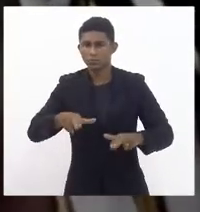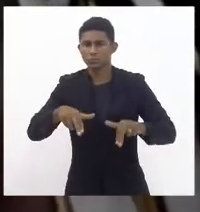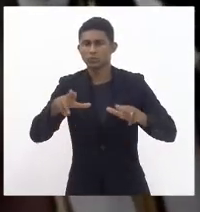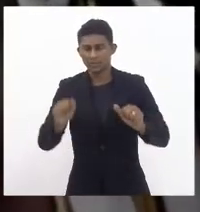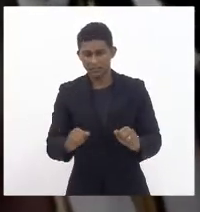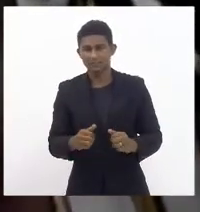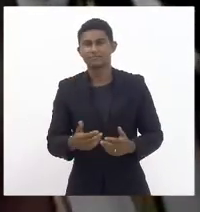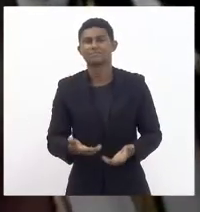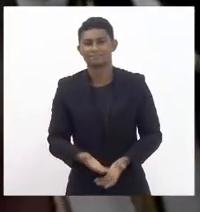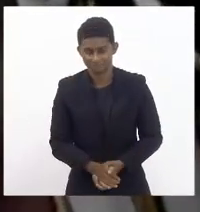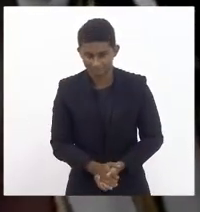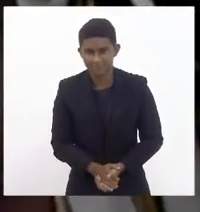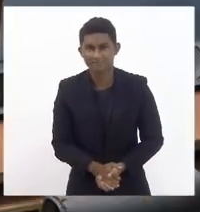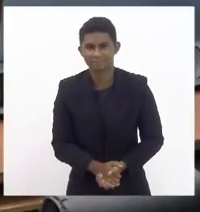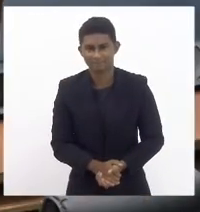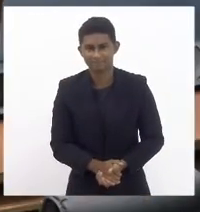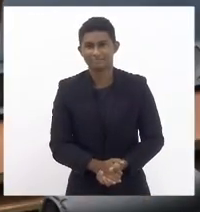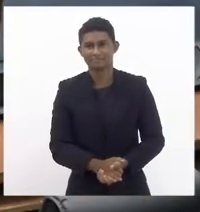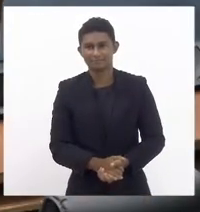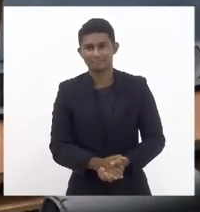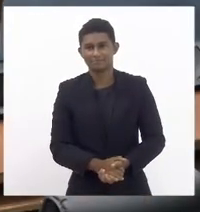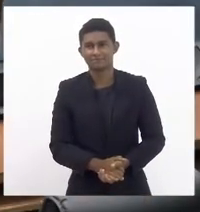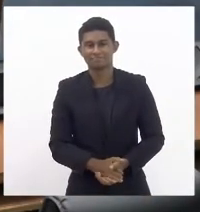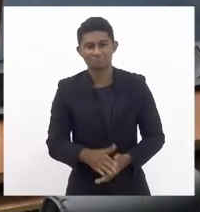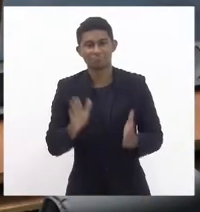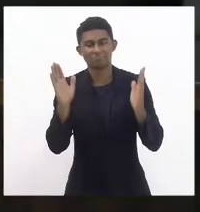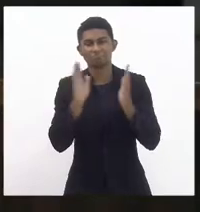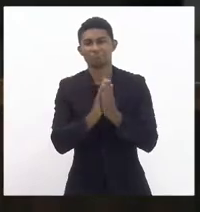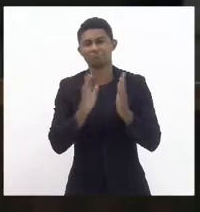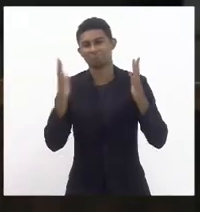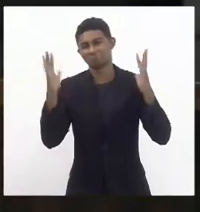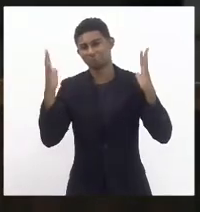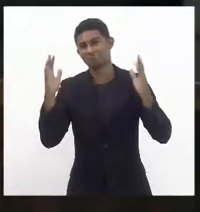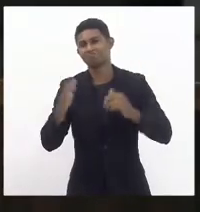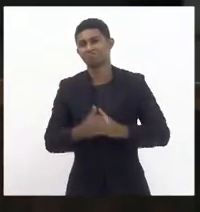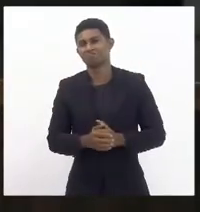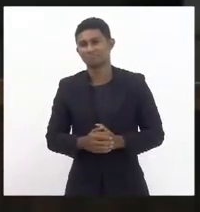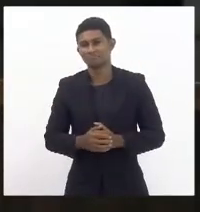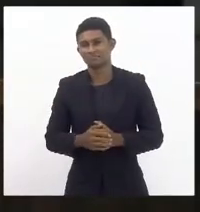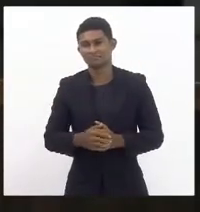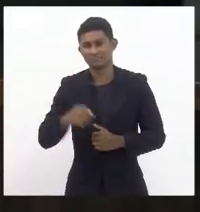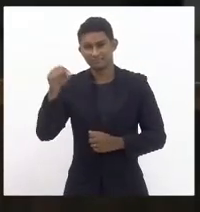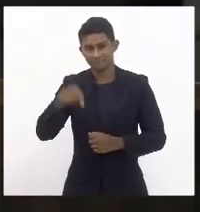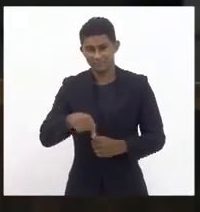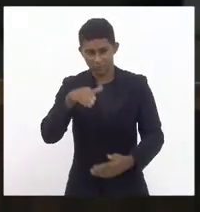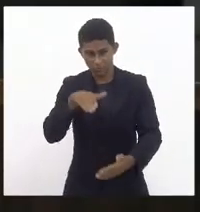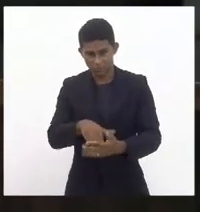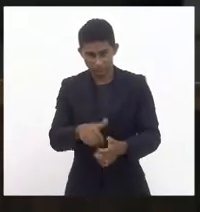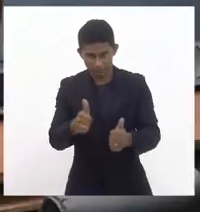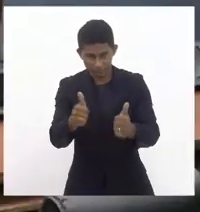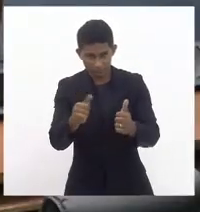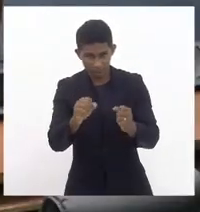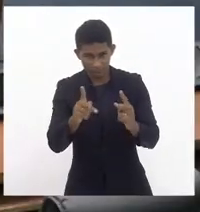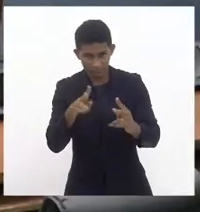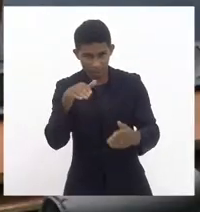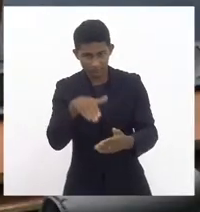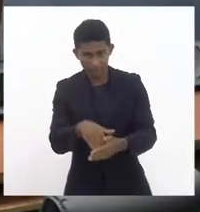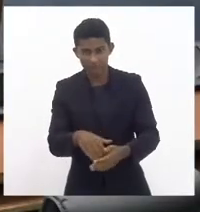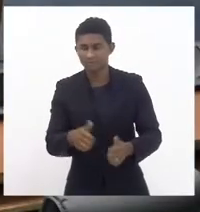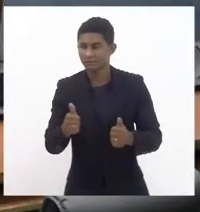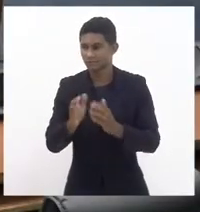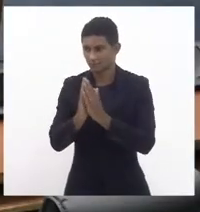Sul o presidente Parabéns Luiz para fechar você por favor já que você